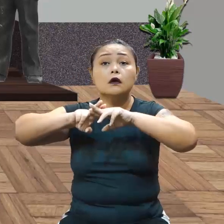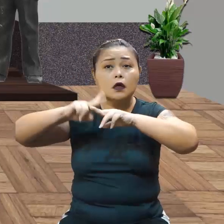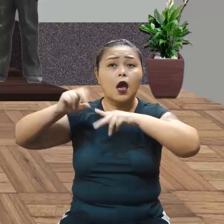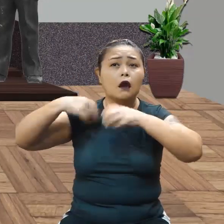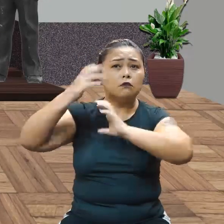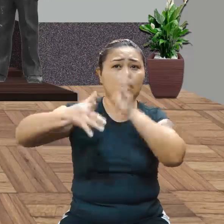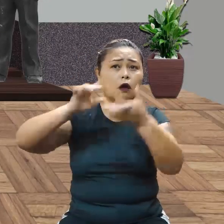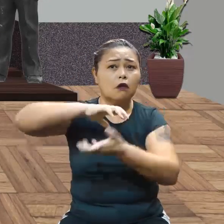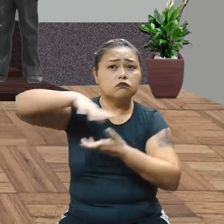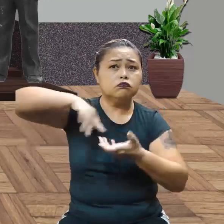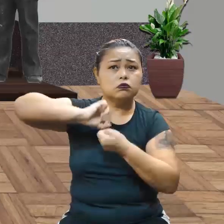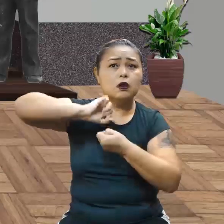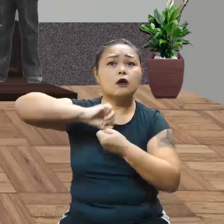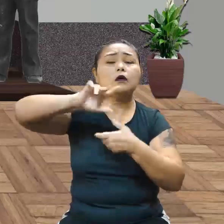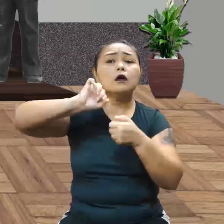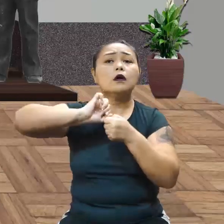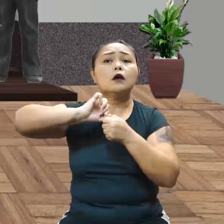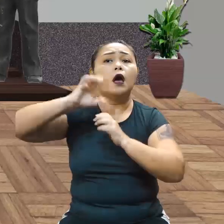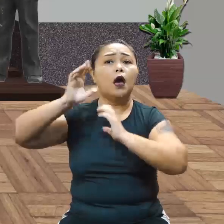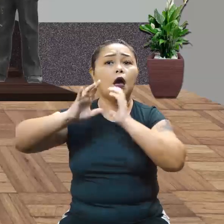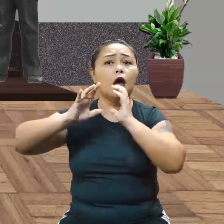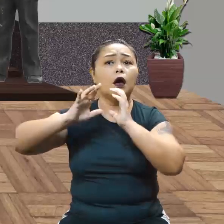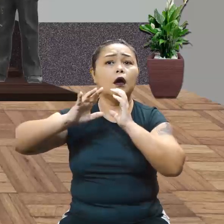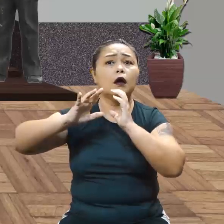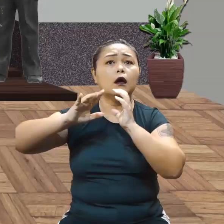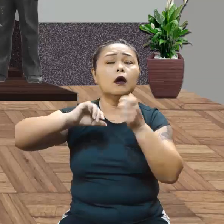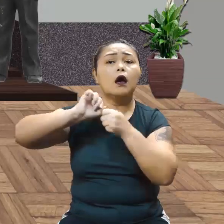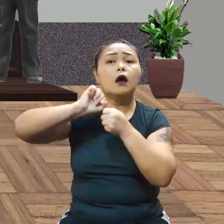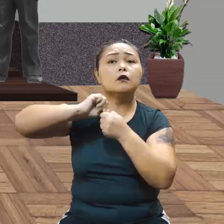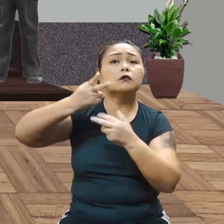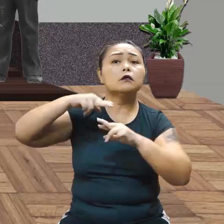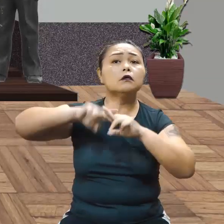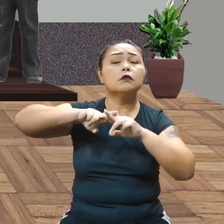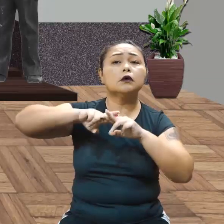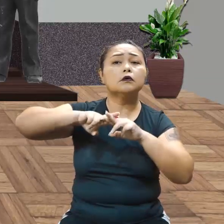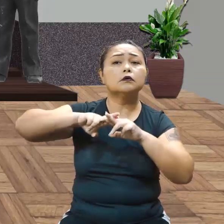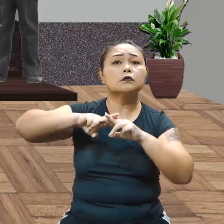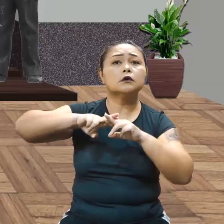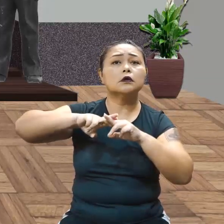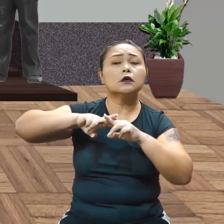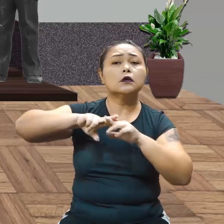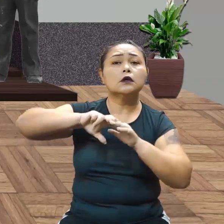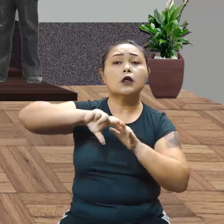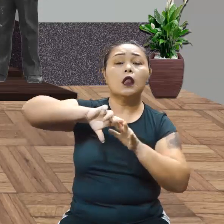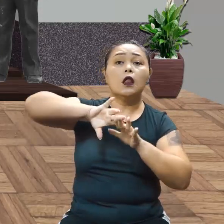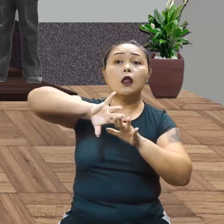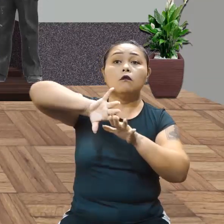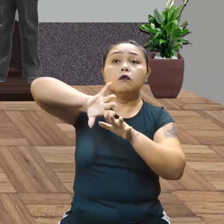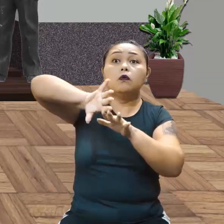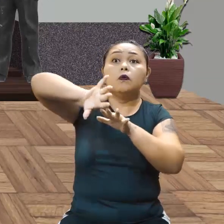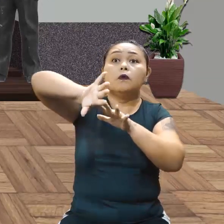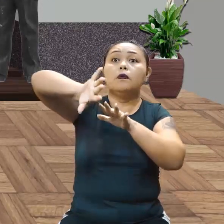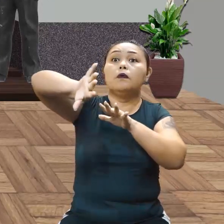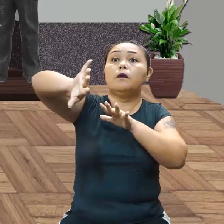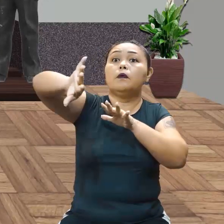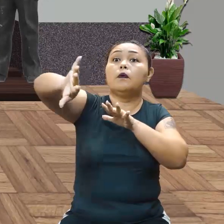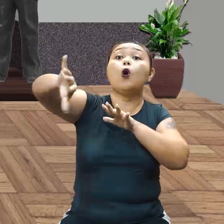da Chibata, eles foram colocados em exílio.